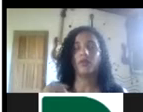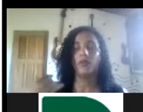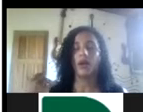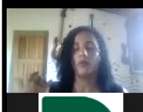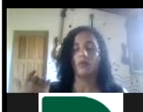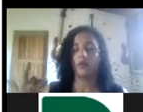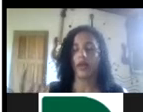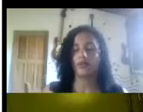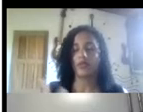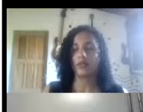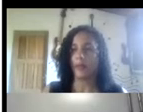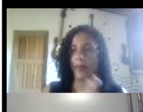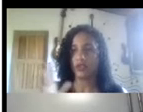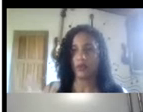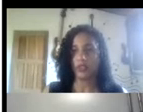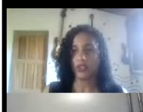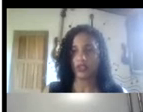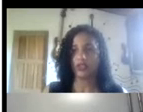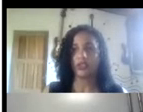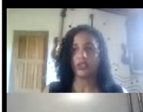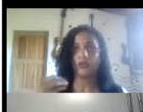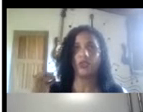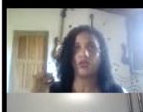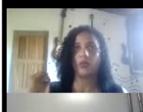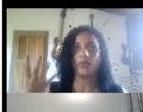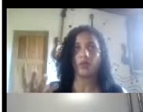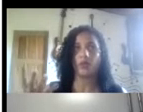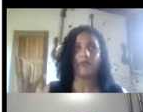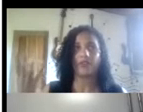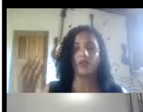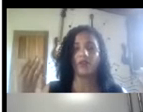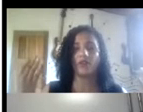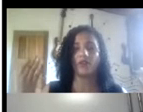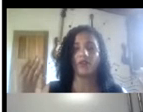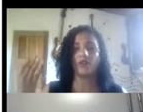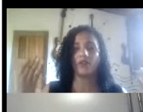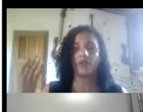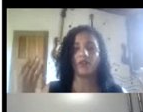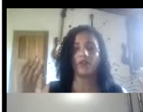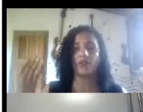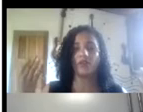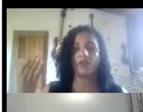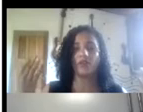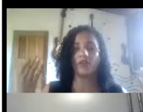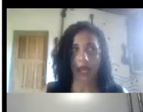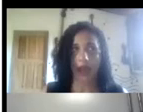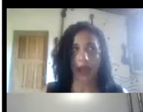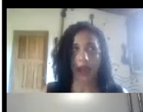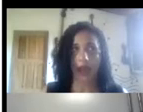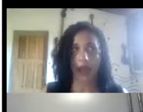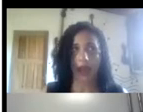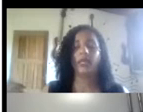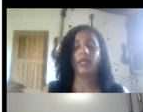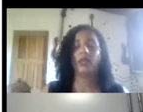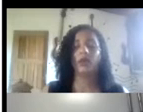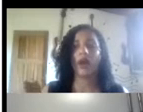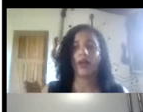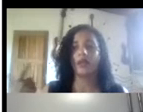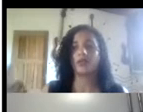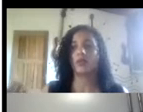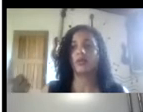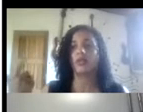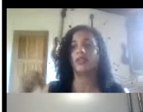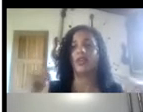gente teve um caso que repercutiu bastante, que foi de uma pessoa que estava fazendo um procedimento de mediação familiar e que